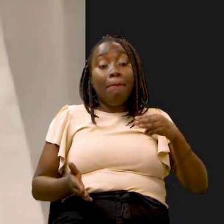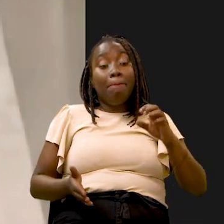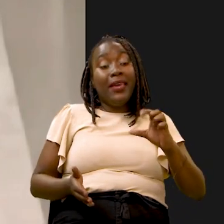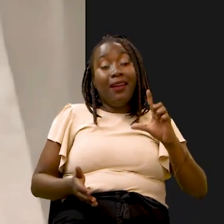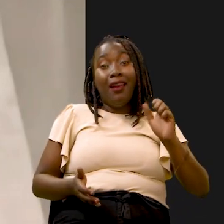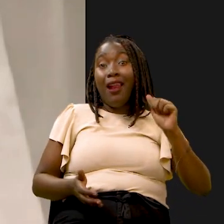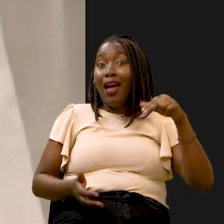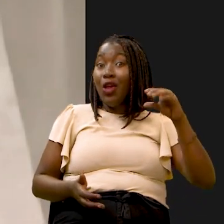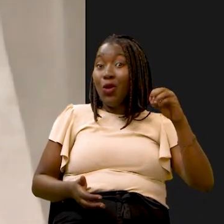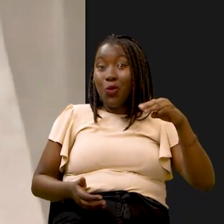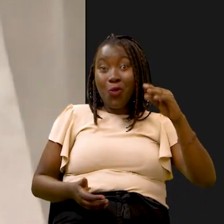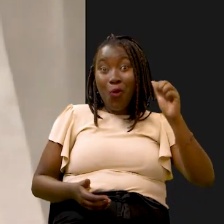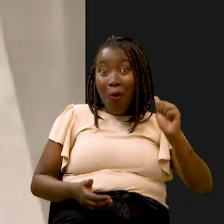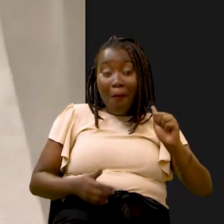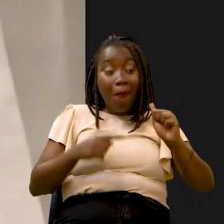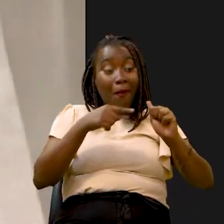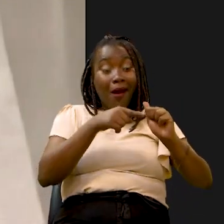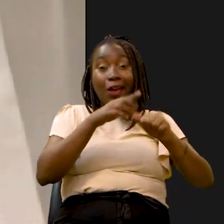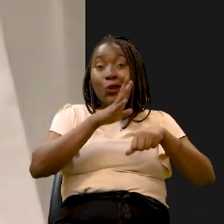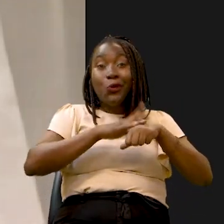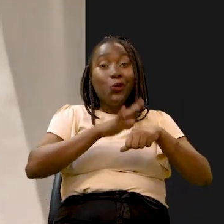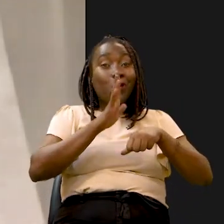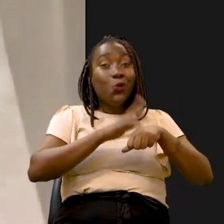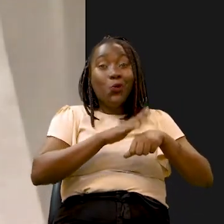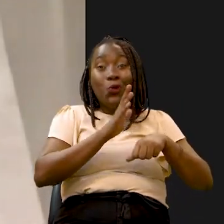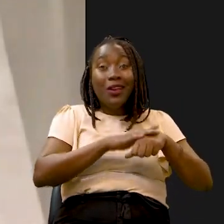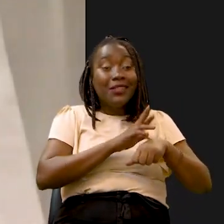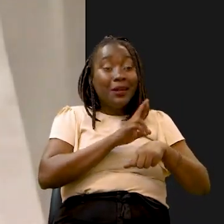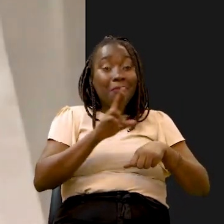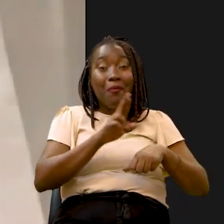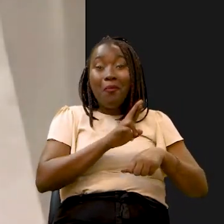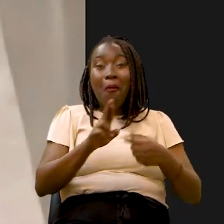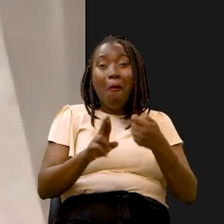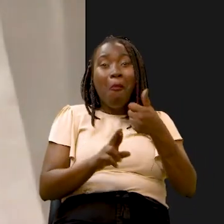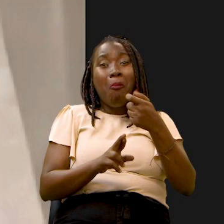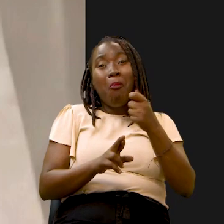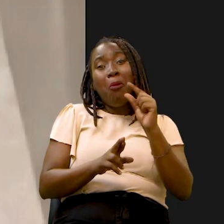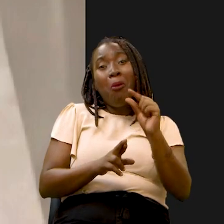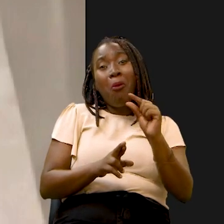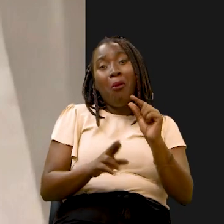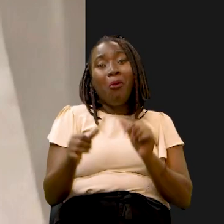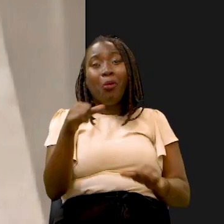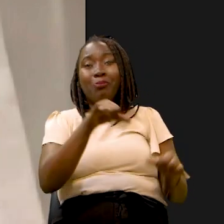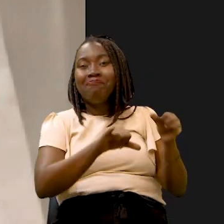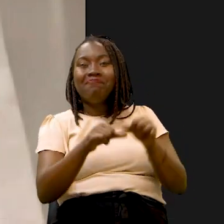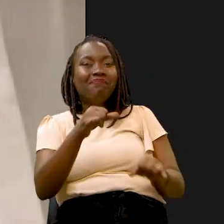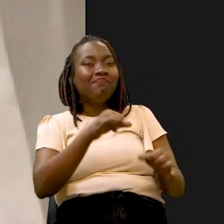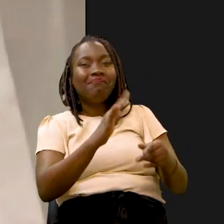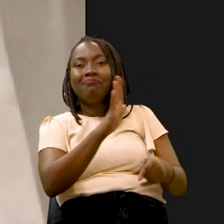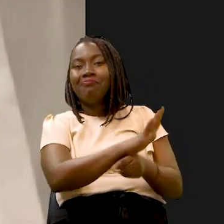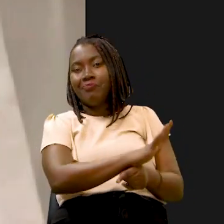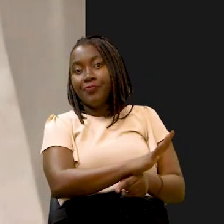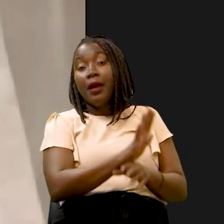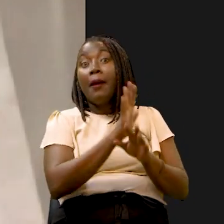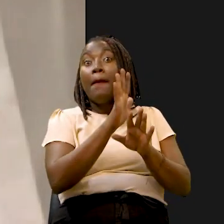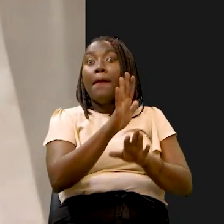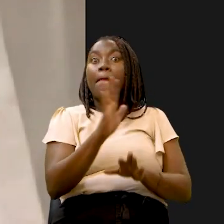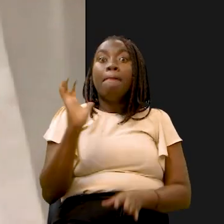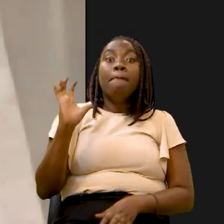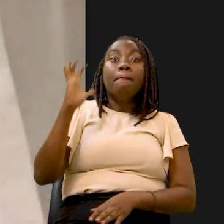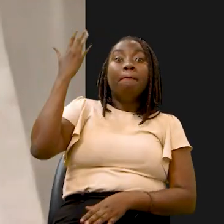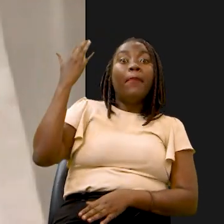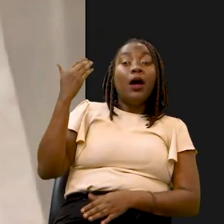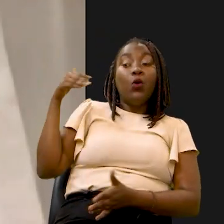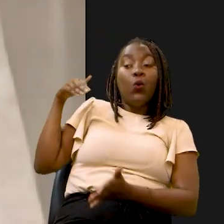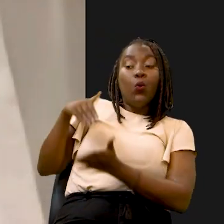né? O melanoma é uma doença que responde muito pouco à quimioterapia. O que aconteceu nos últimos